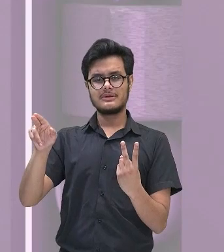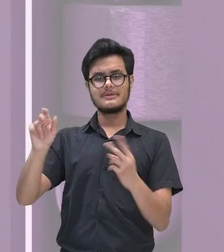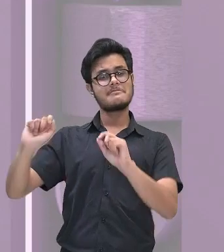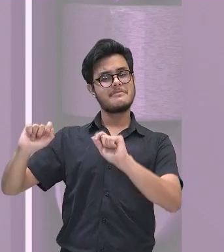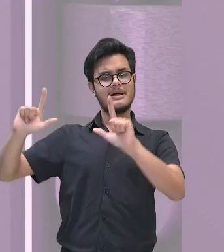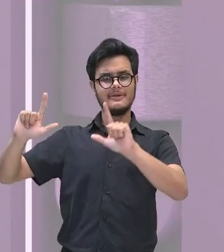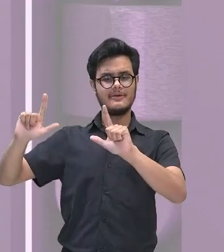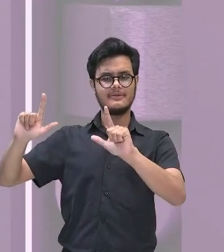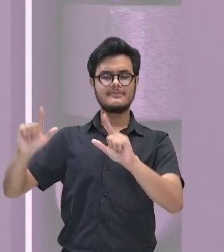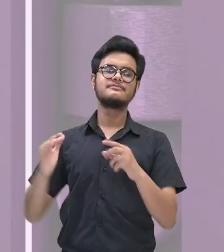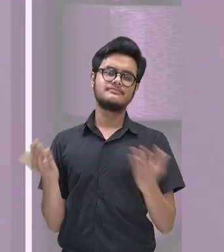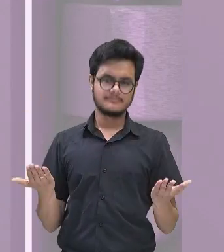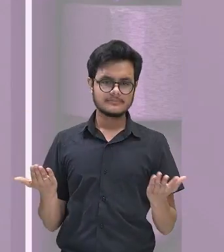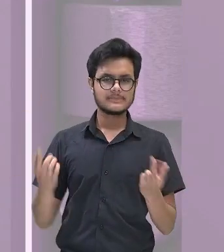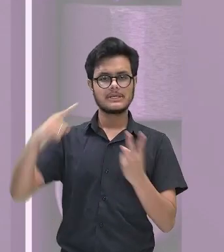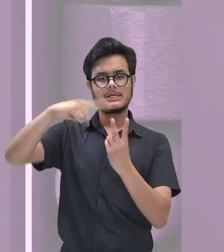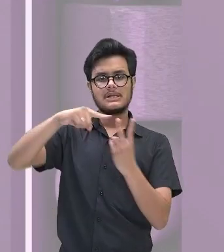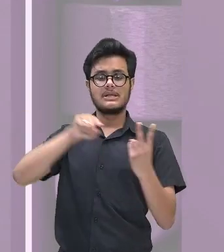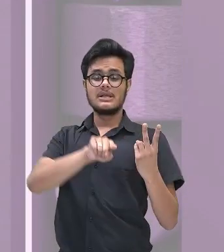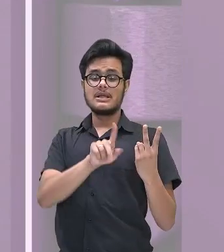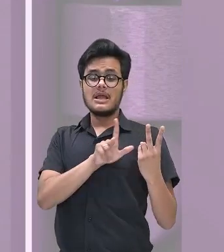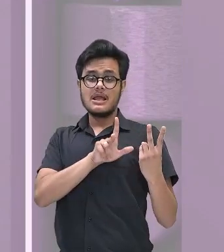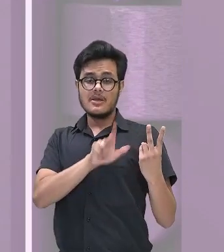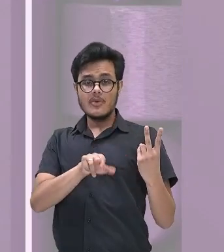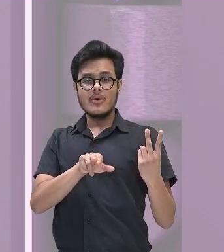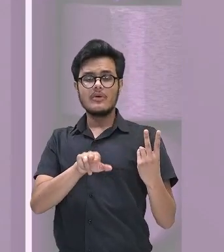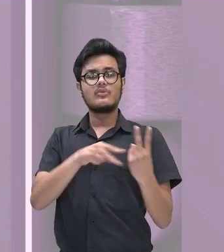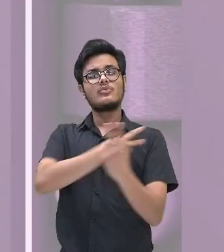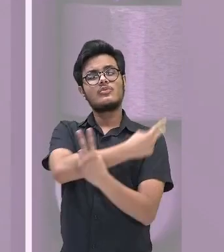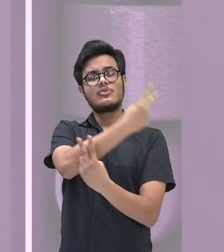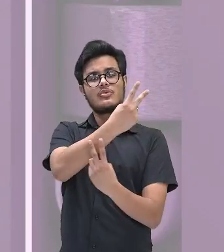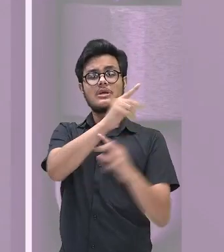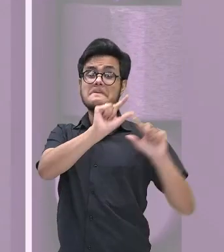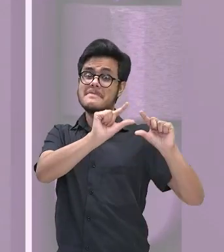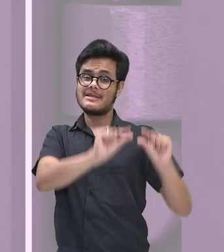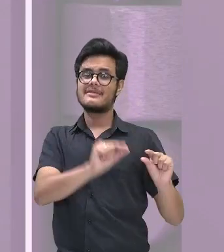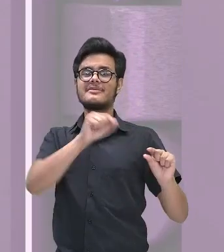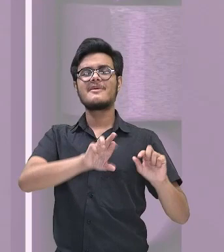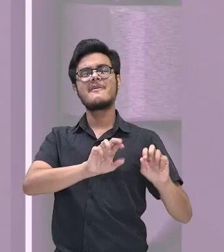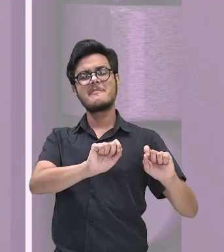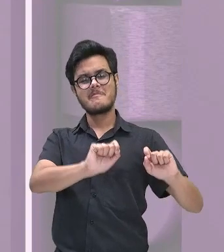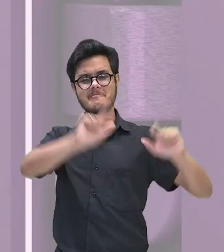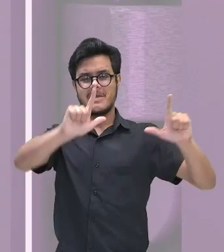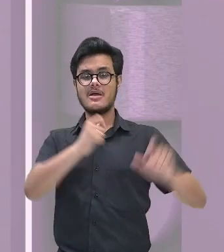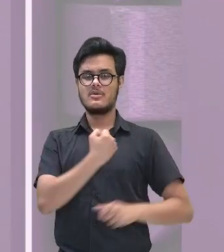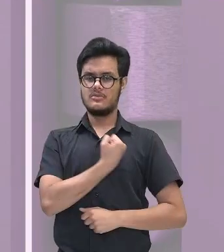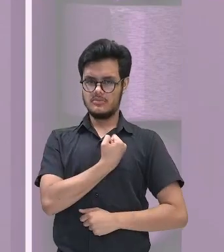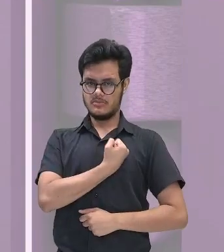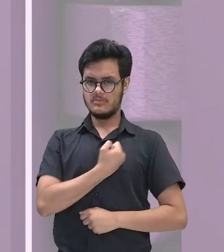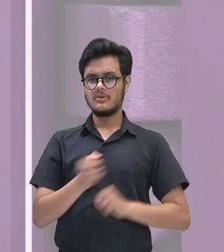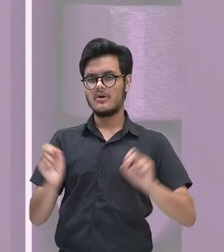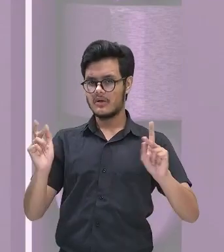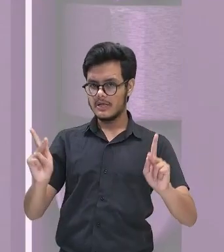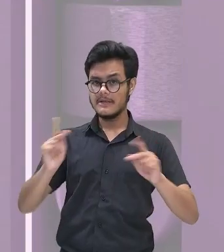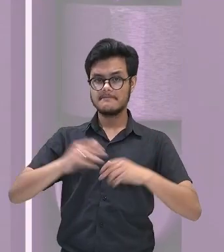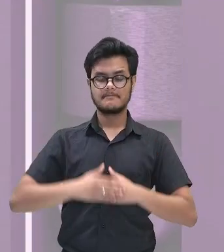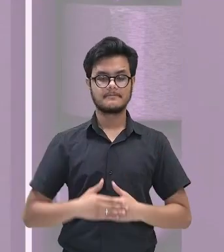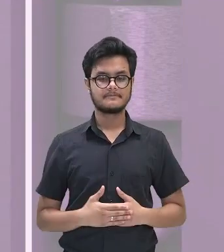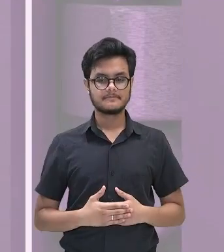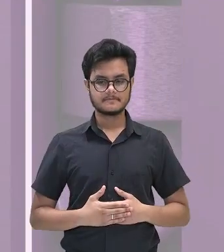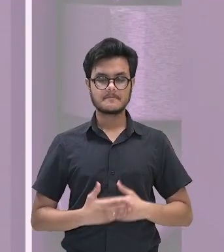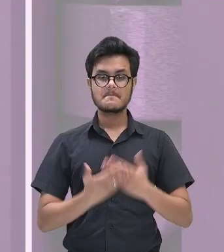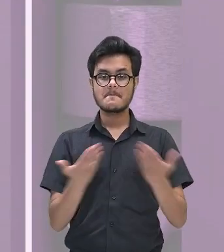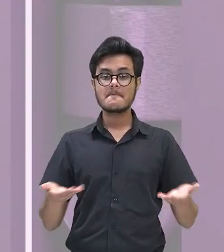número. Radicandos iguais, o índice menor será o maior número, ok? E como na